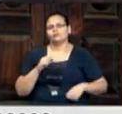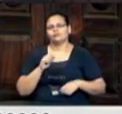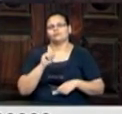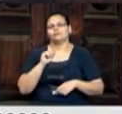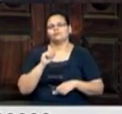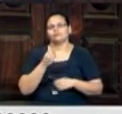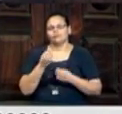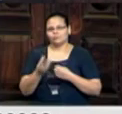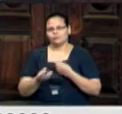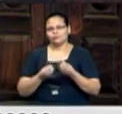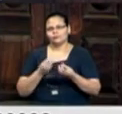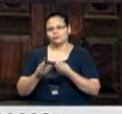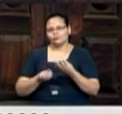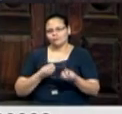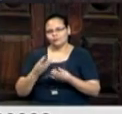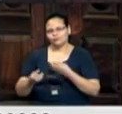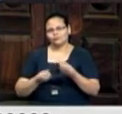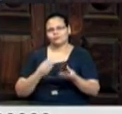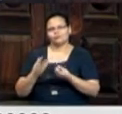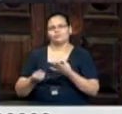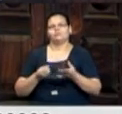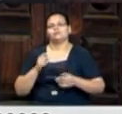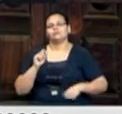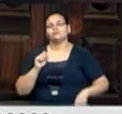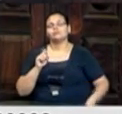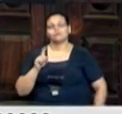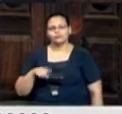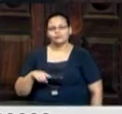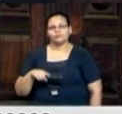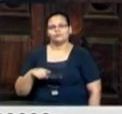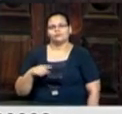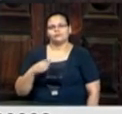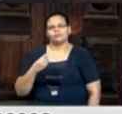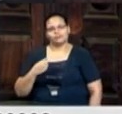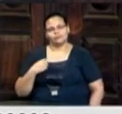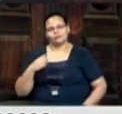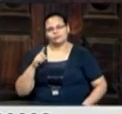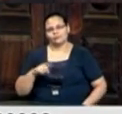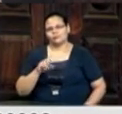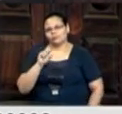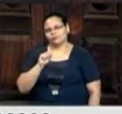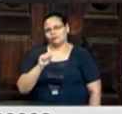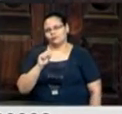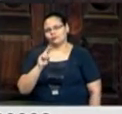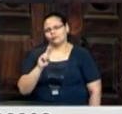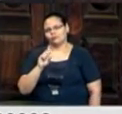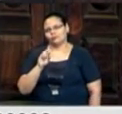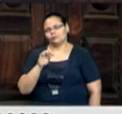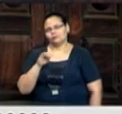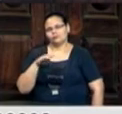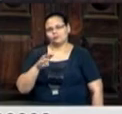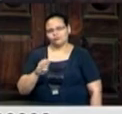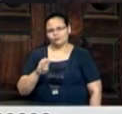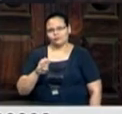para dar-lhe a condição de viver com sustentabilidade.